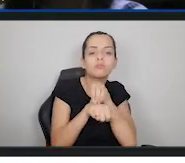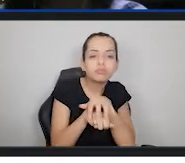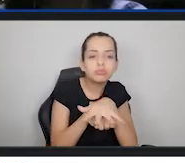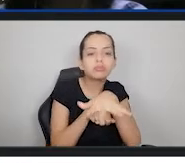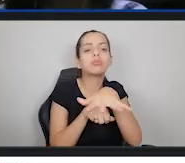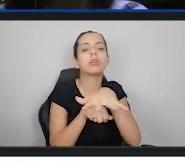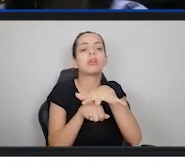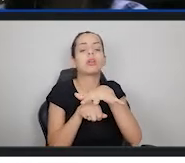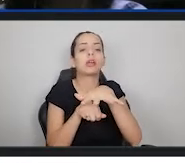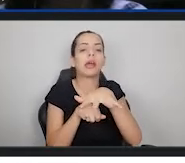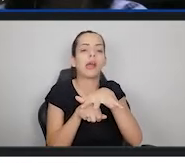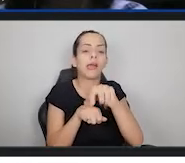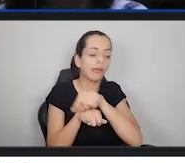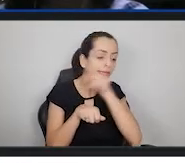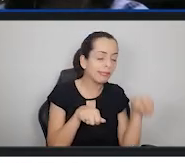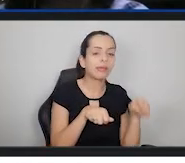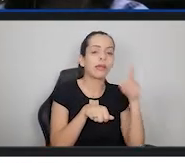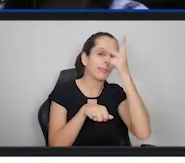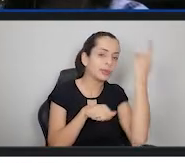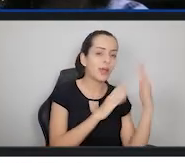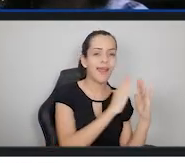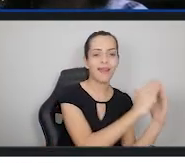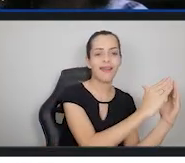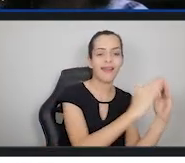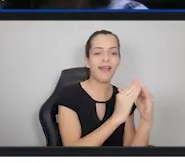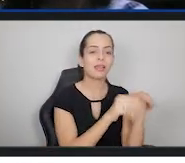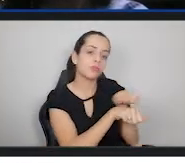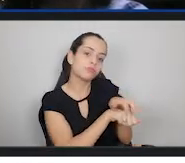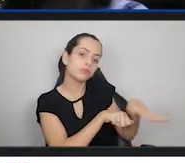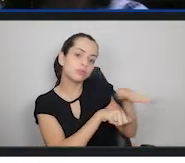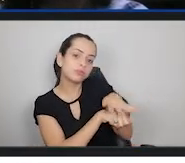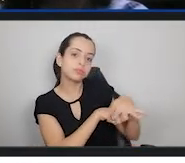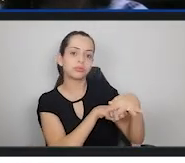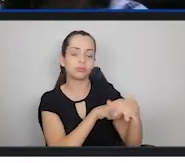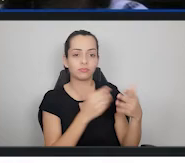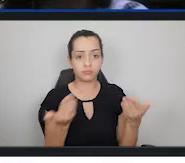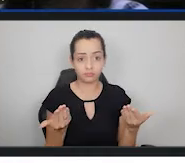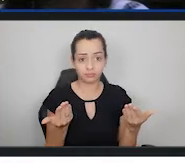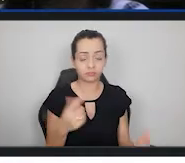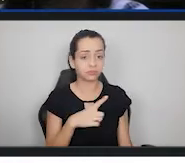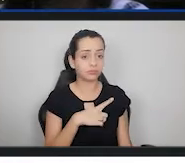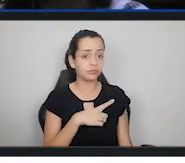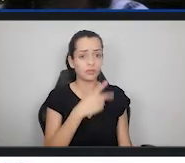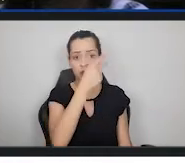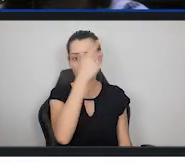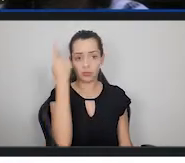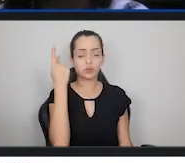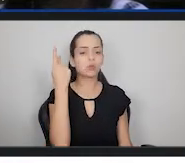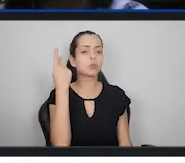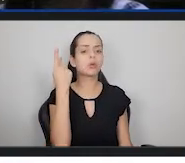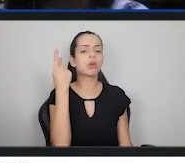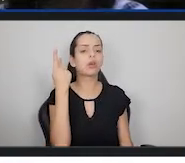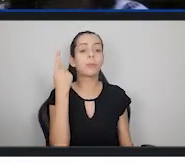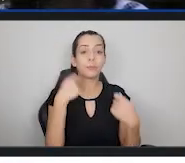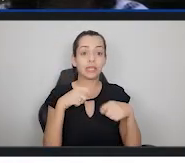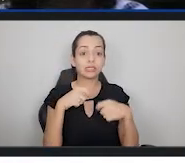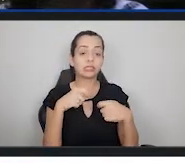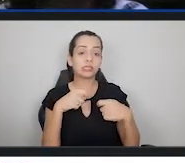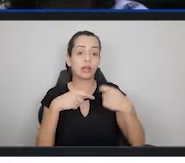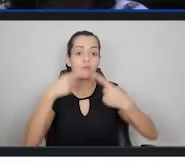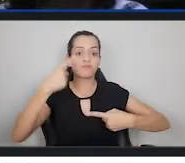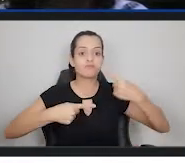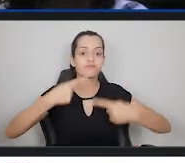Elétrica. Liquidação de diferenças. Por exemplo, né, eu tenho um cliente do Mercado